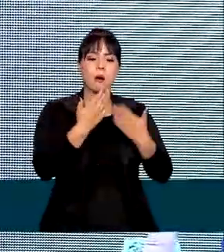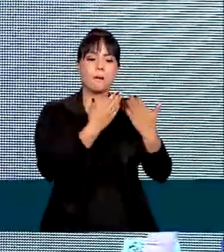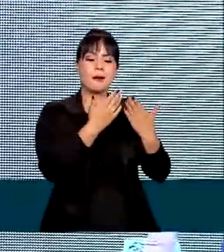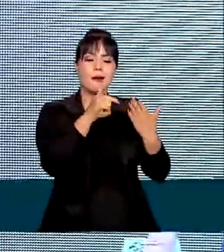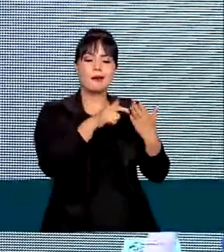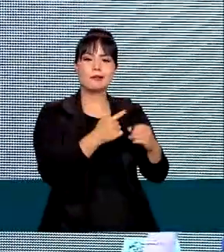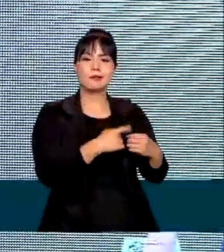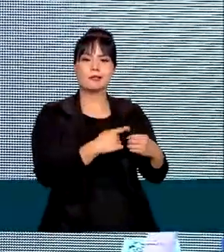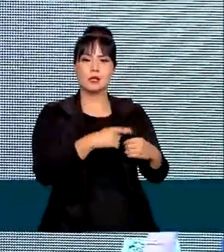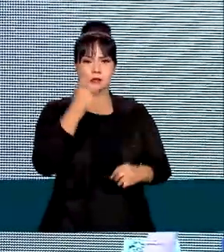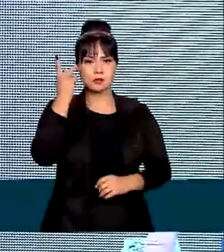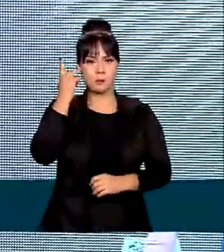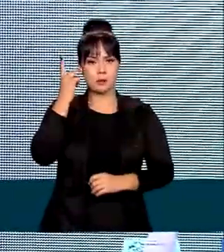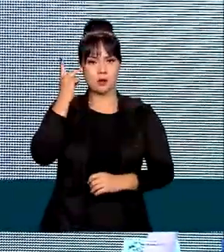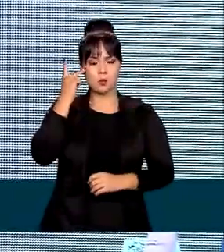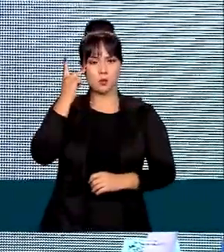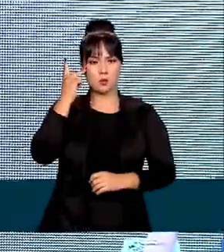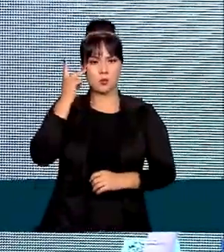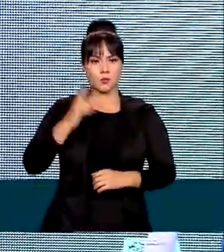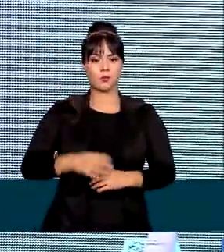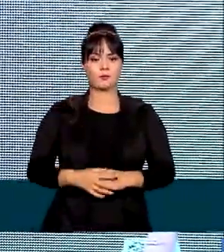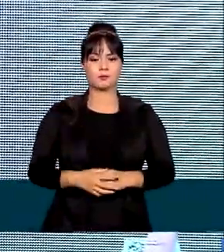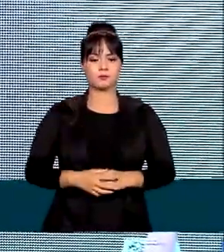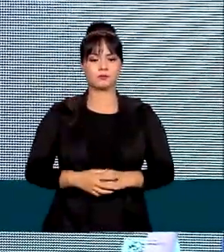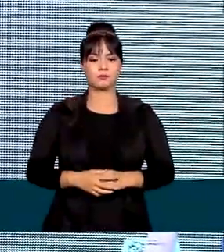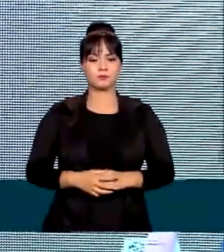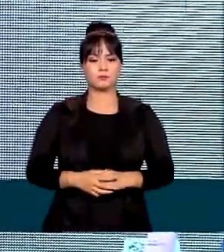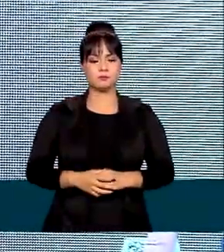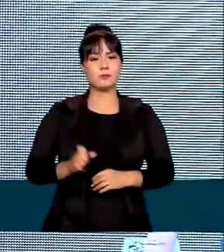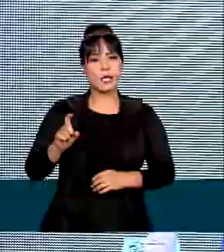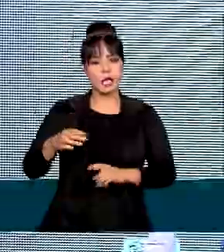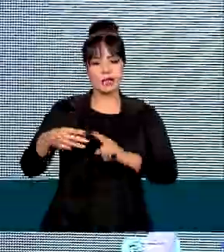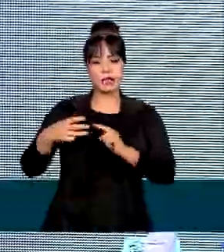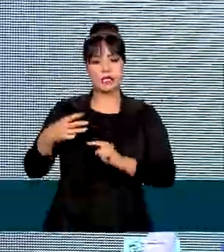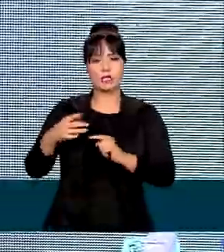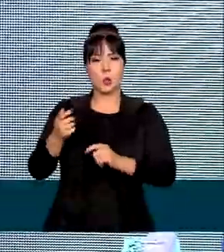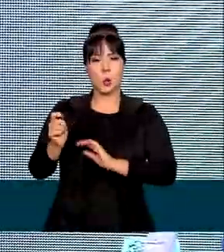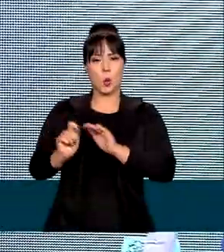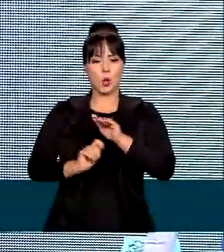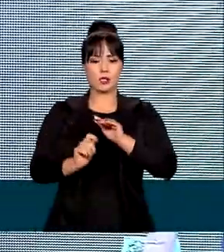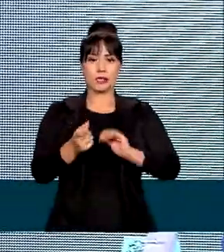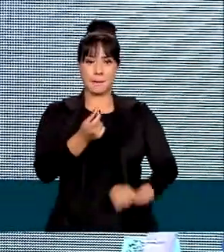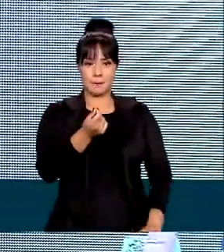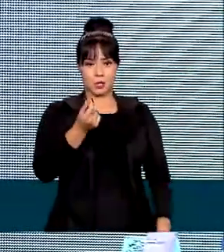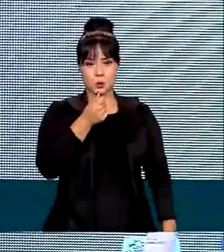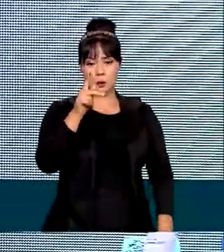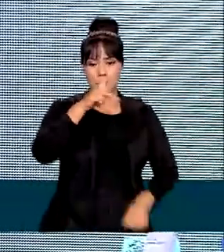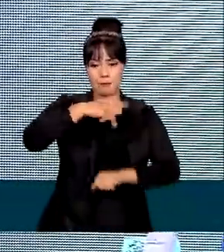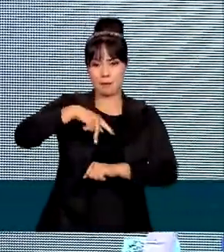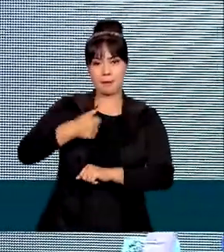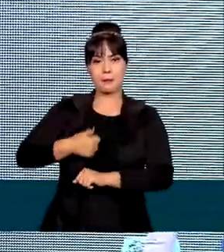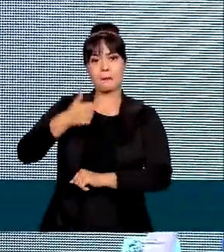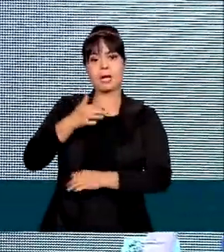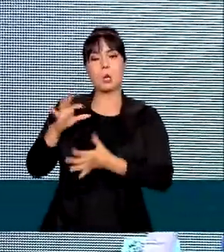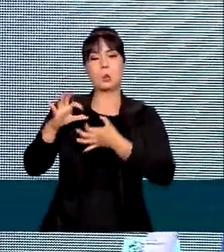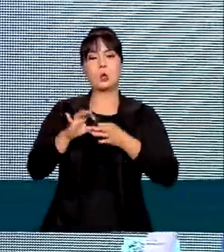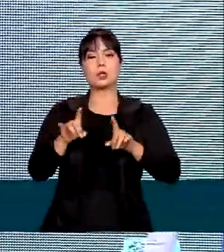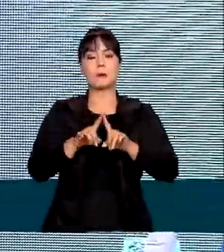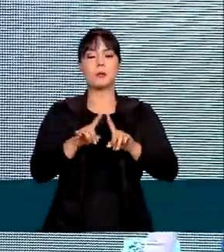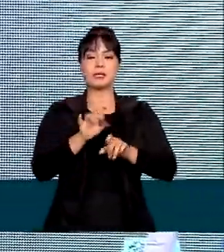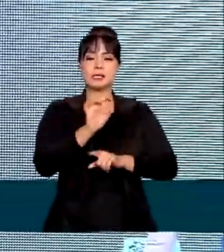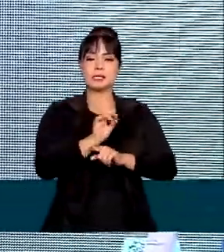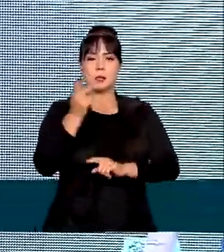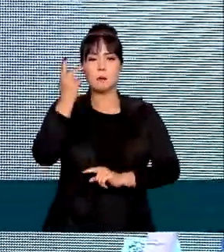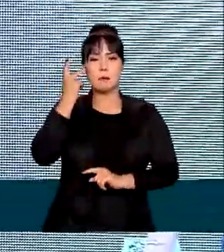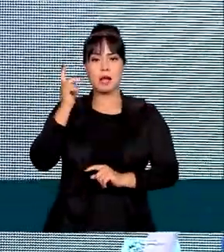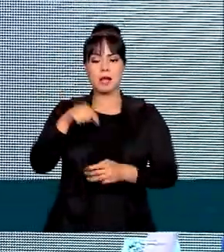a cidade de São Paulo que é o terceiro orçamento do país primeira União depois do Estado de São Paulo